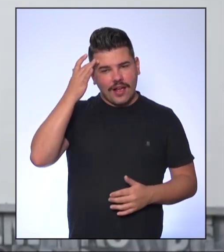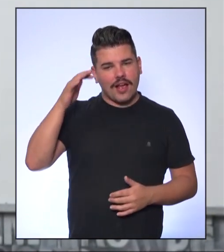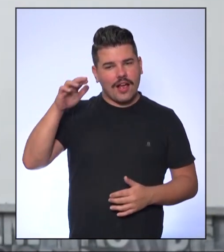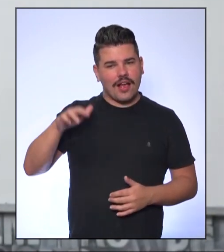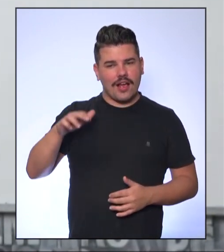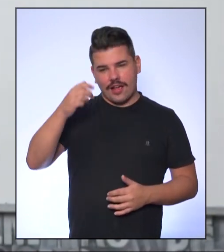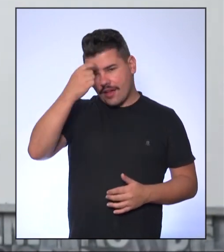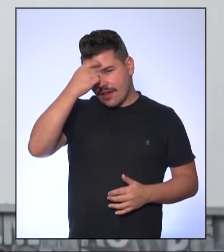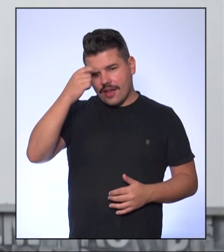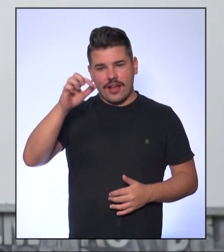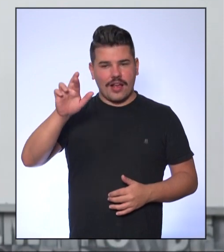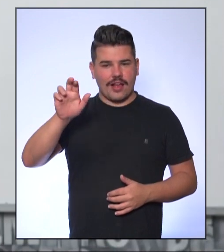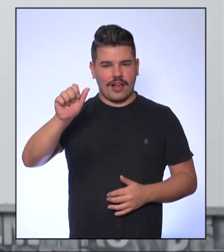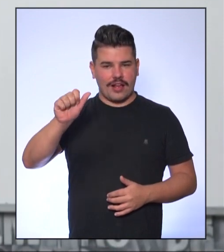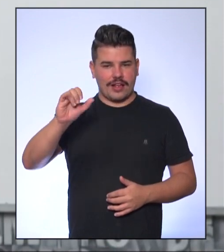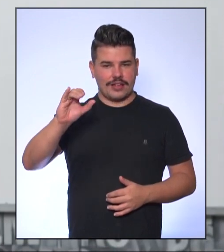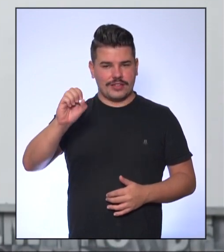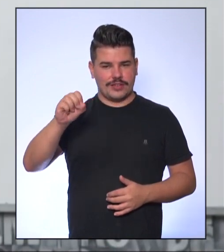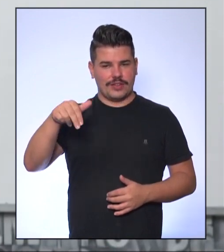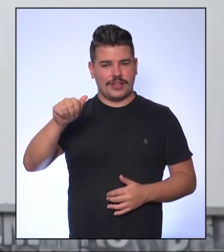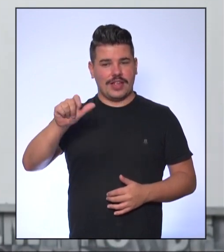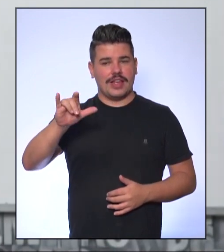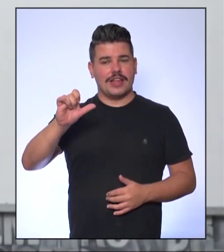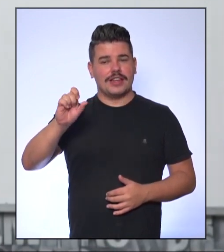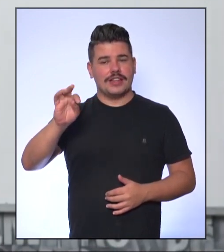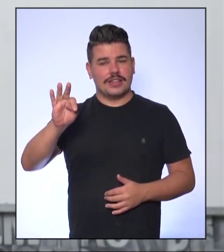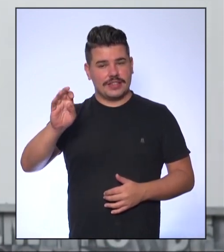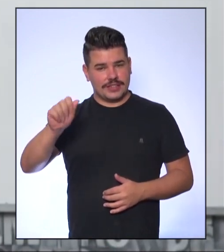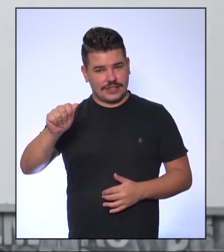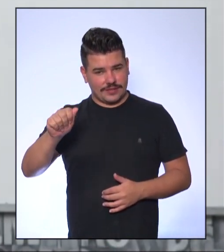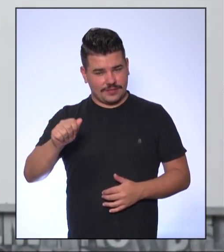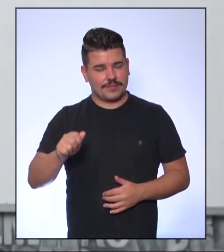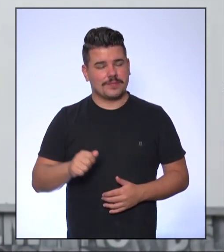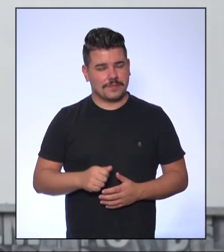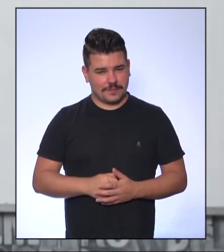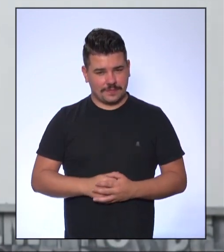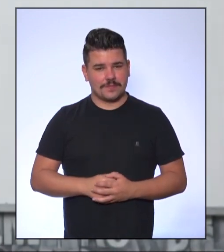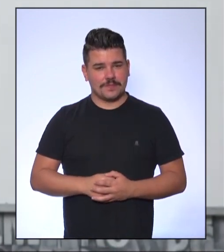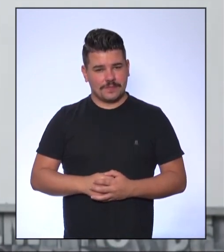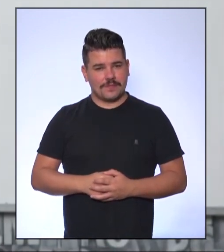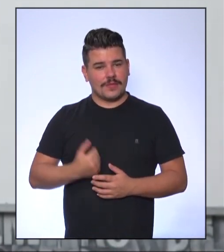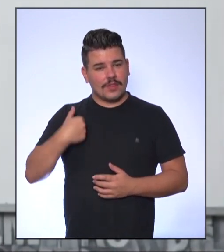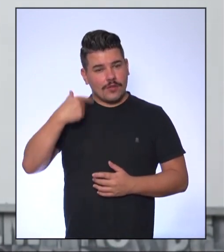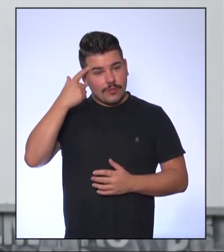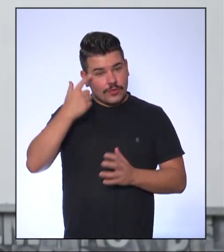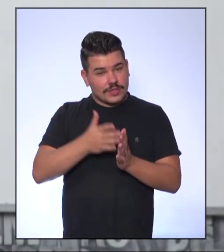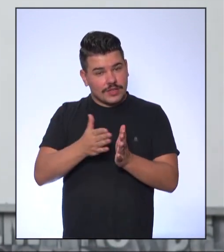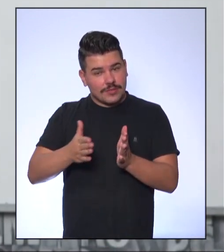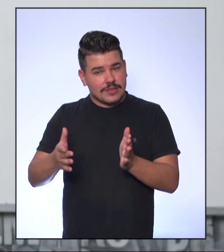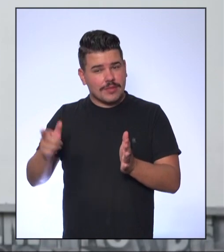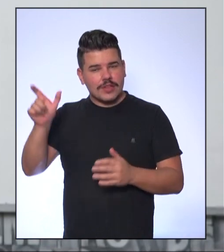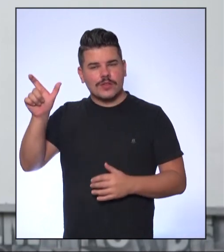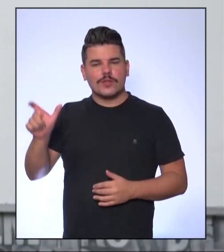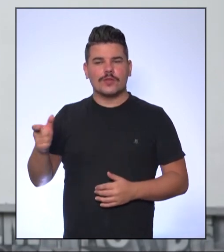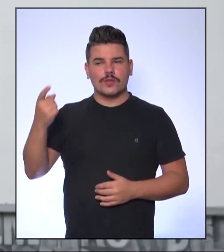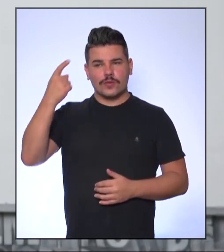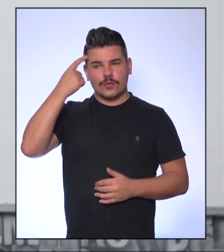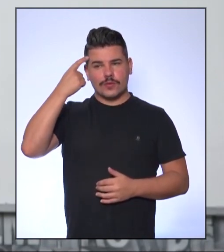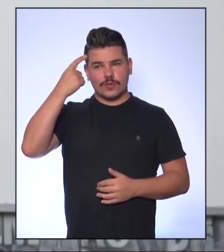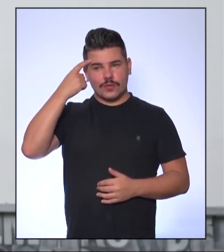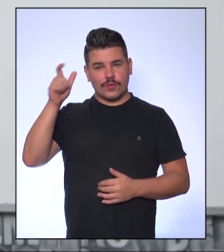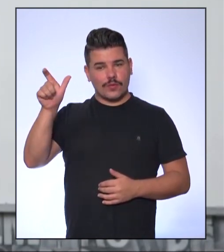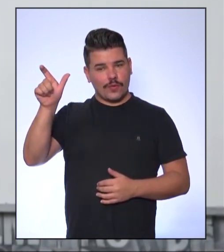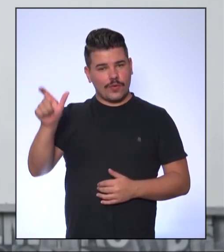valorizar o processo de pensamento do homem. Tranquilo. O heliocentrismo,